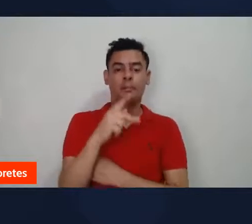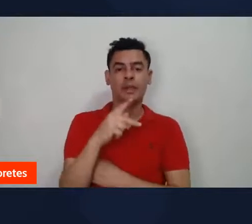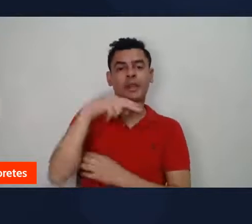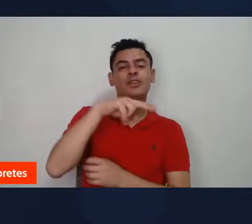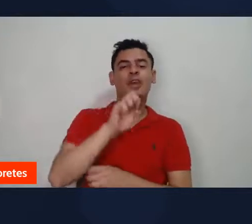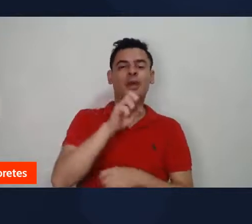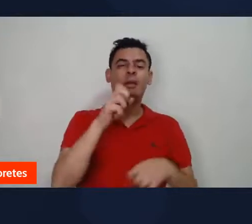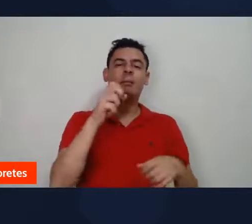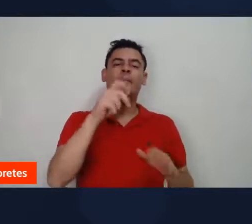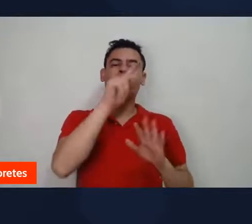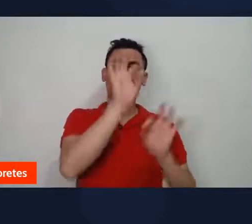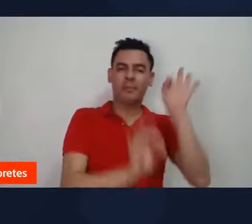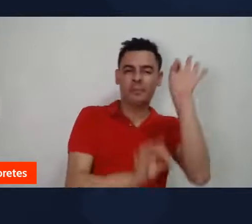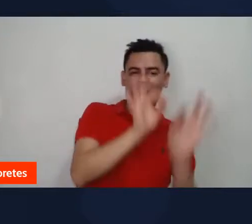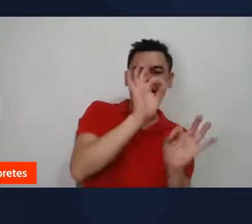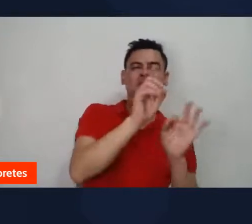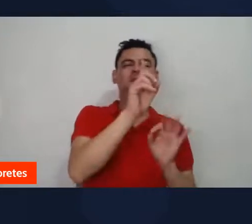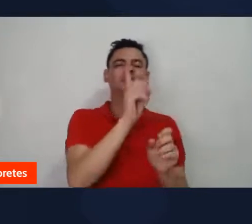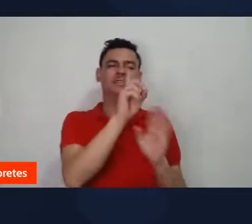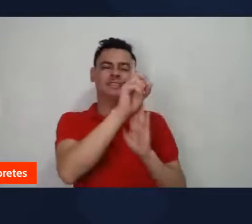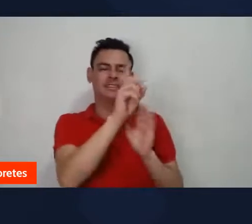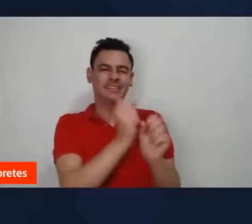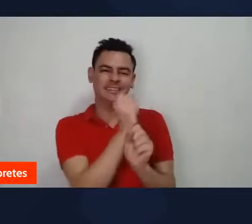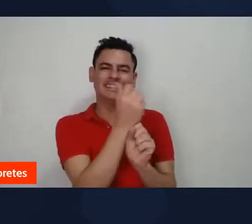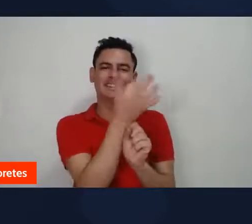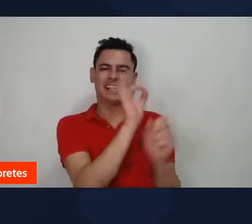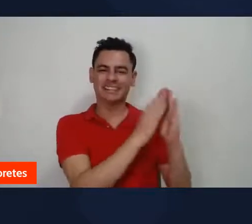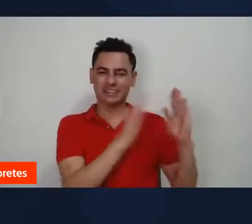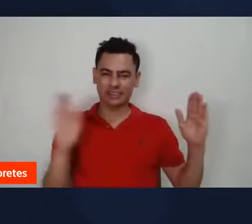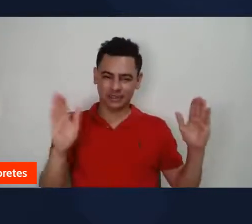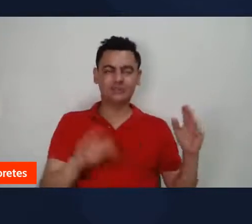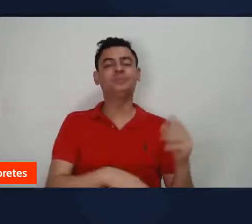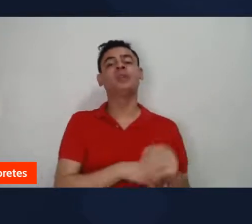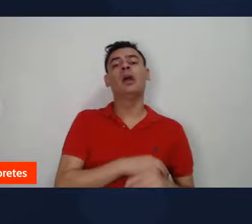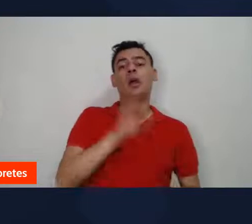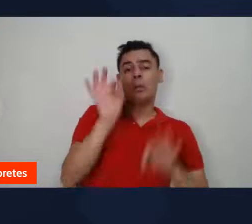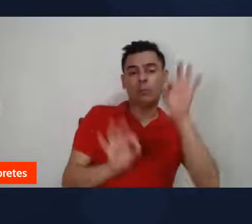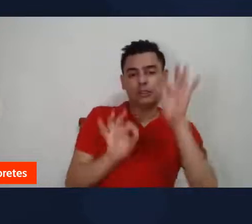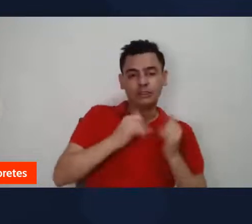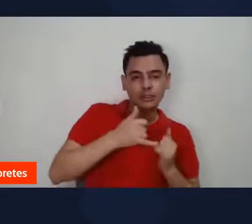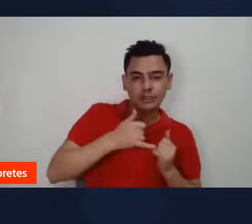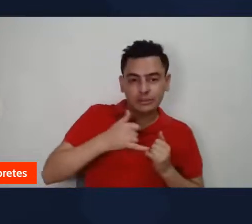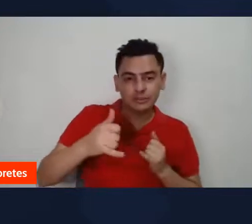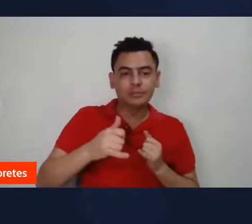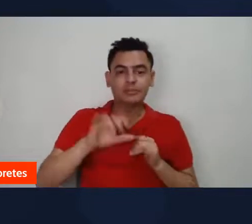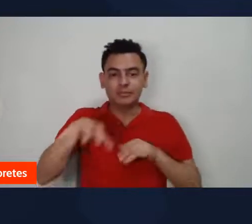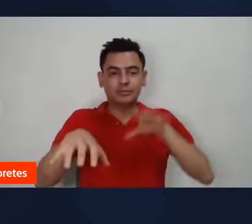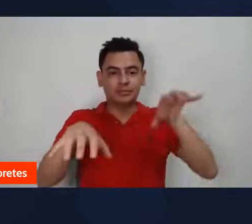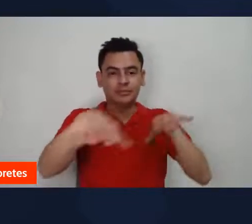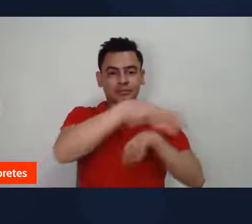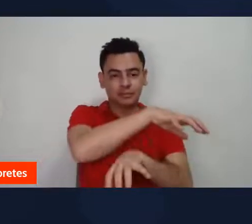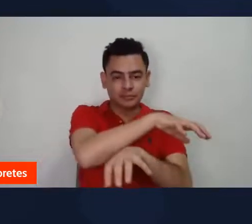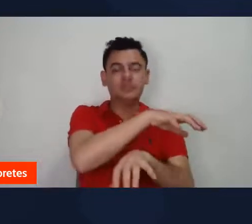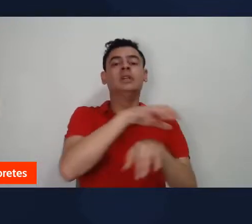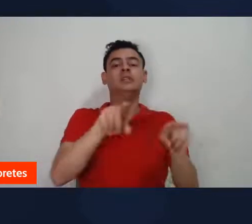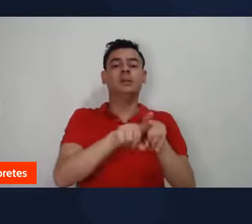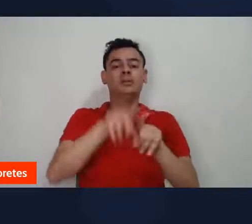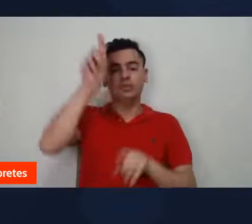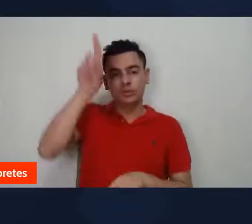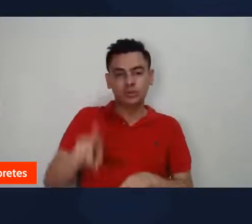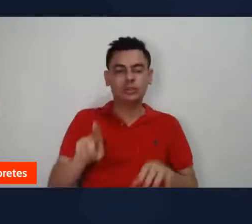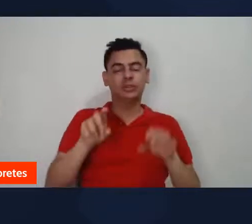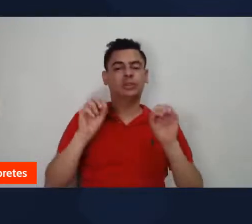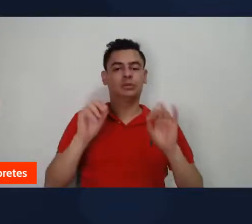planos decenais, CNE, políticas setoriais e direito da educação, está sob a responsabilidade da